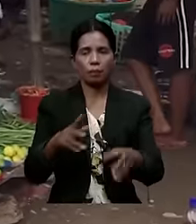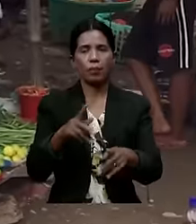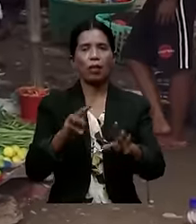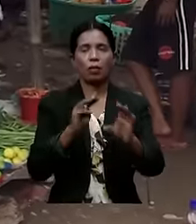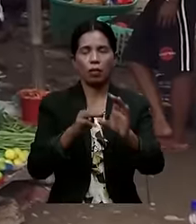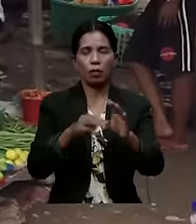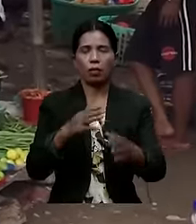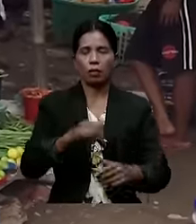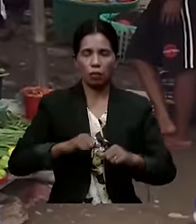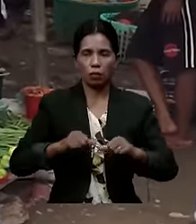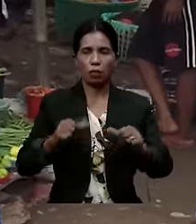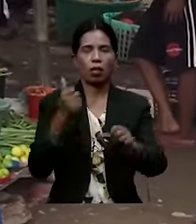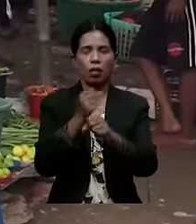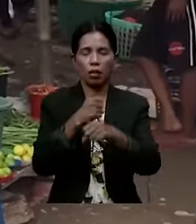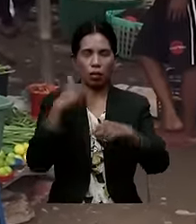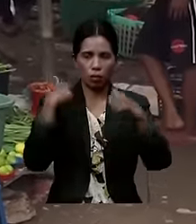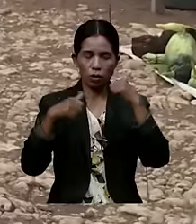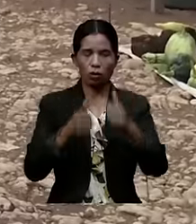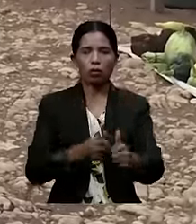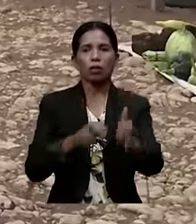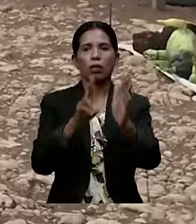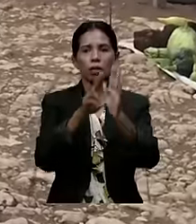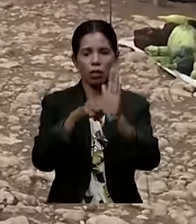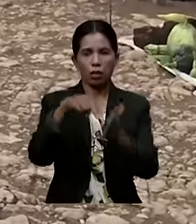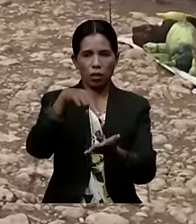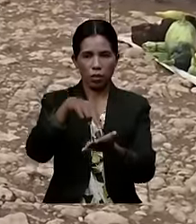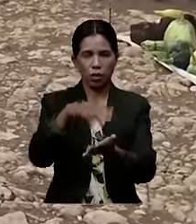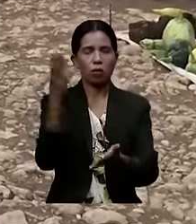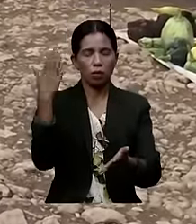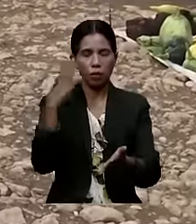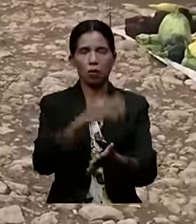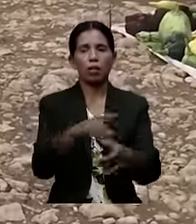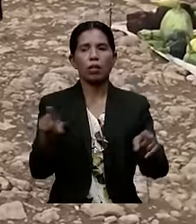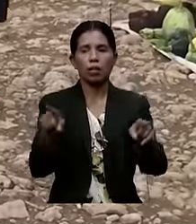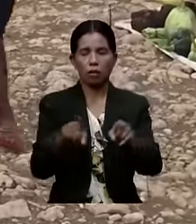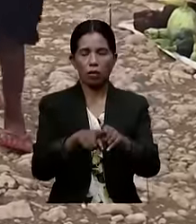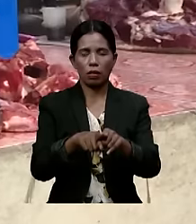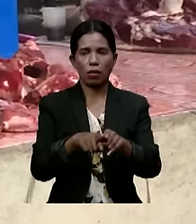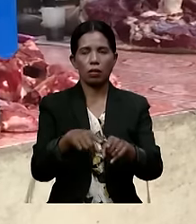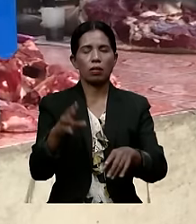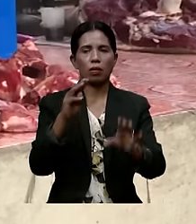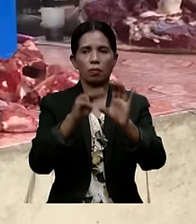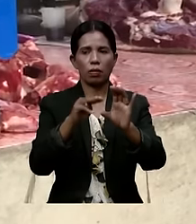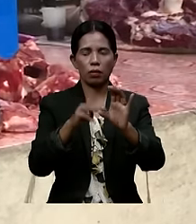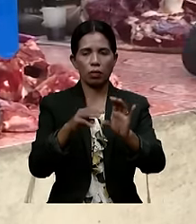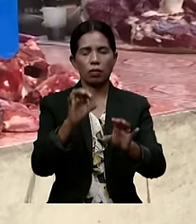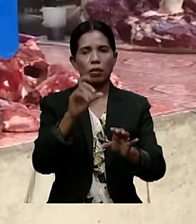Baucau continua halo atividade tuir horario nebe establecido ona antes makanesan bazar iha mercado